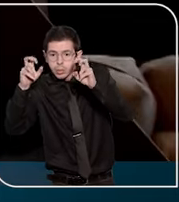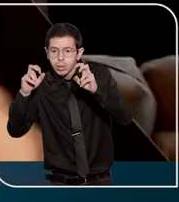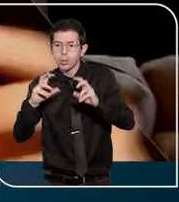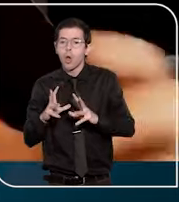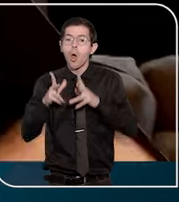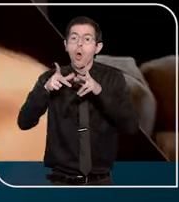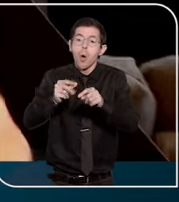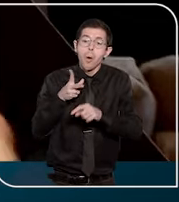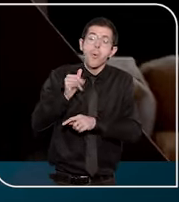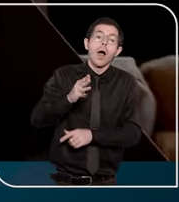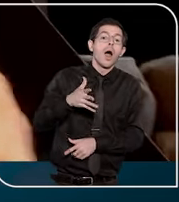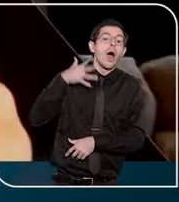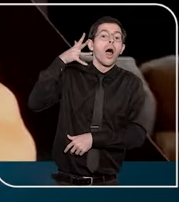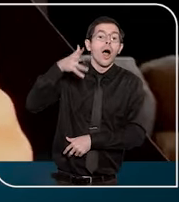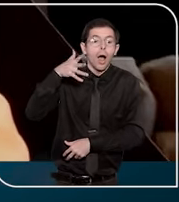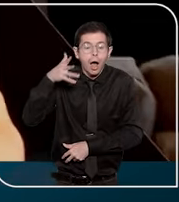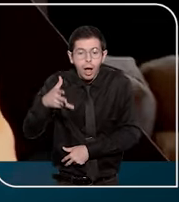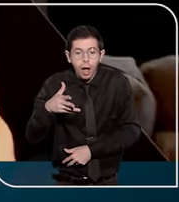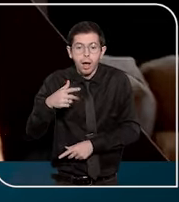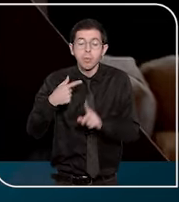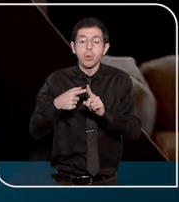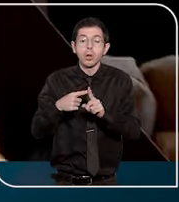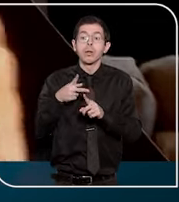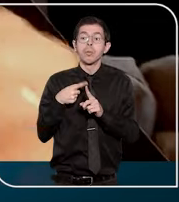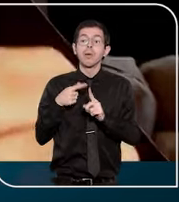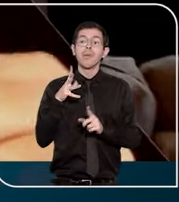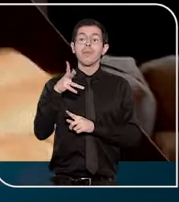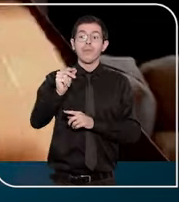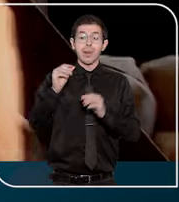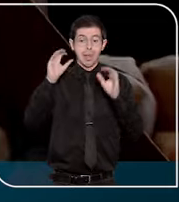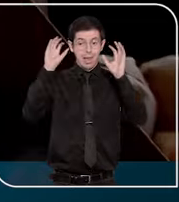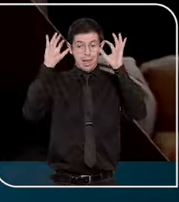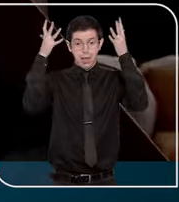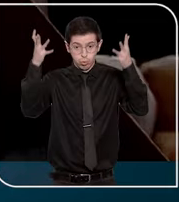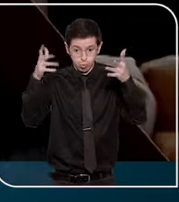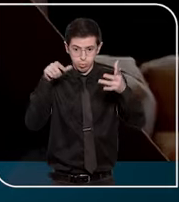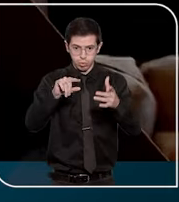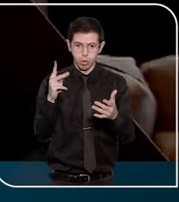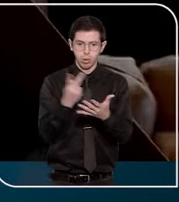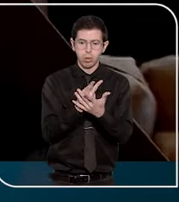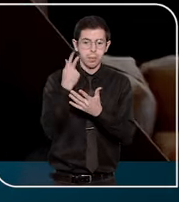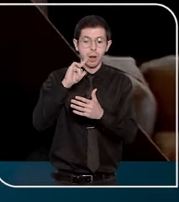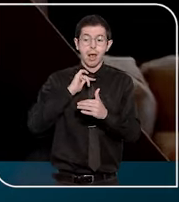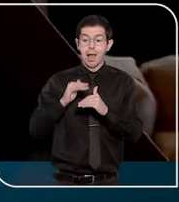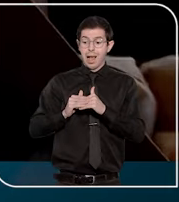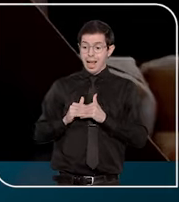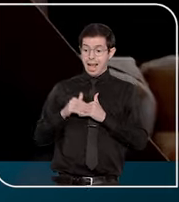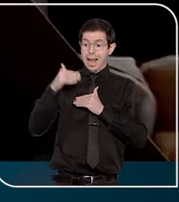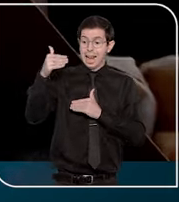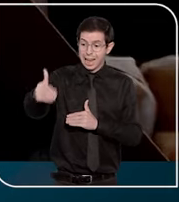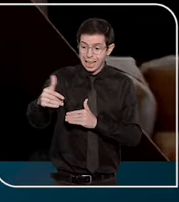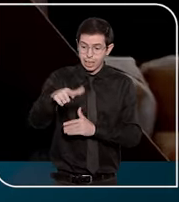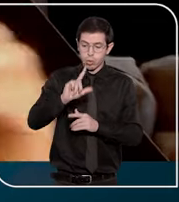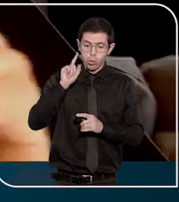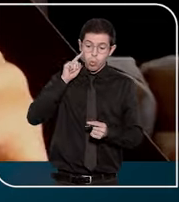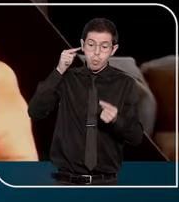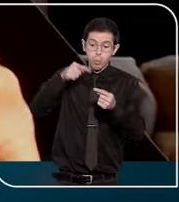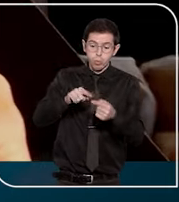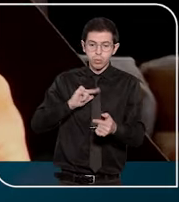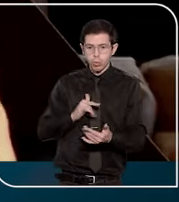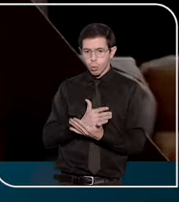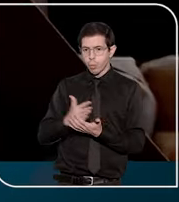vai resolver ali a situação para além daquele precedente em que veio a discussão. É